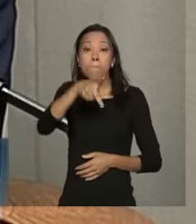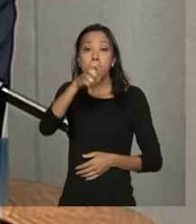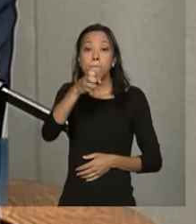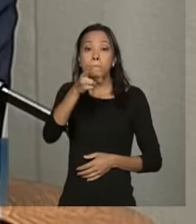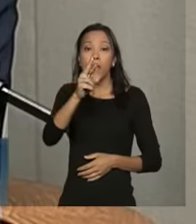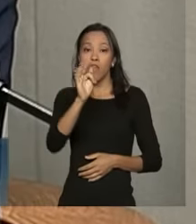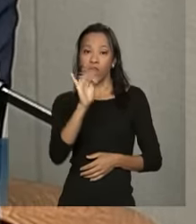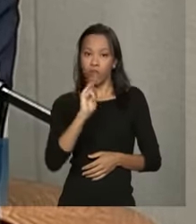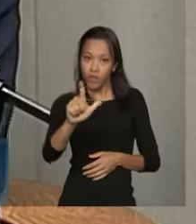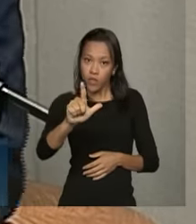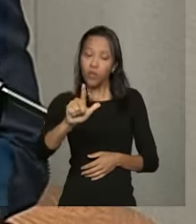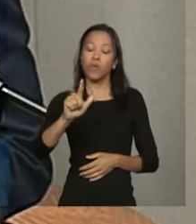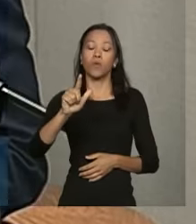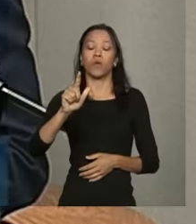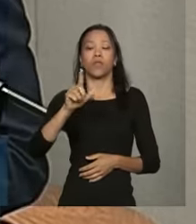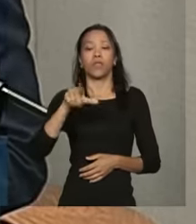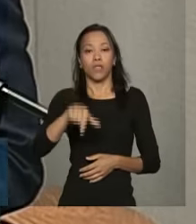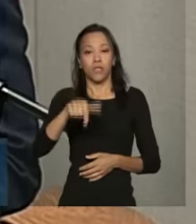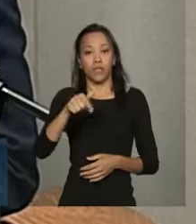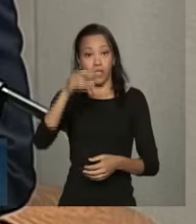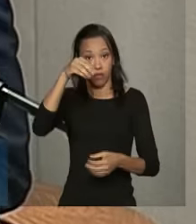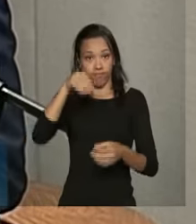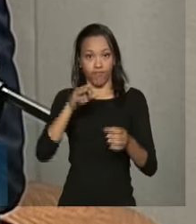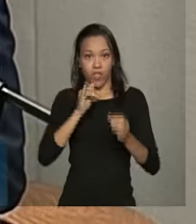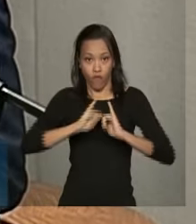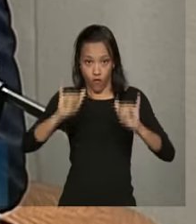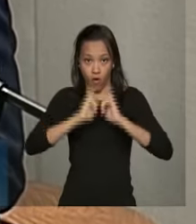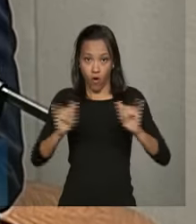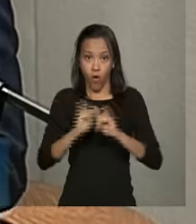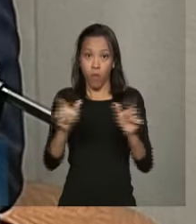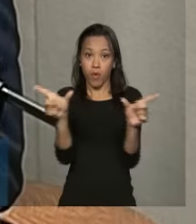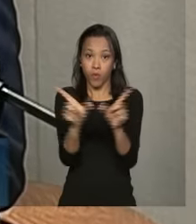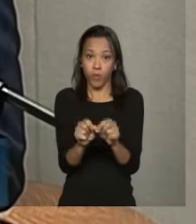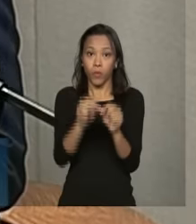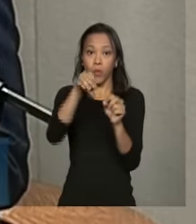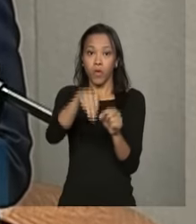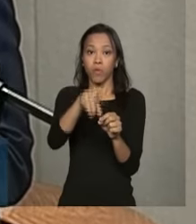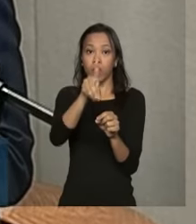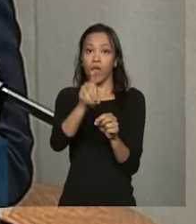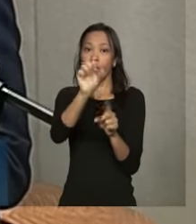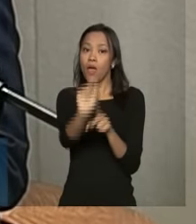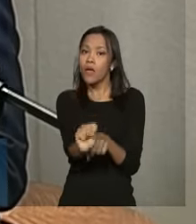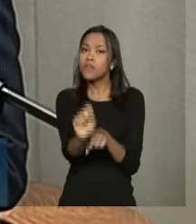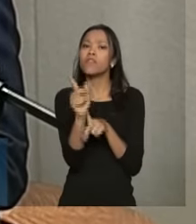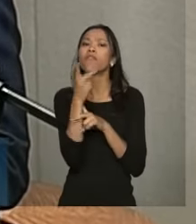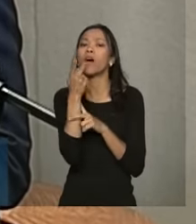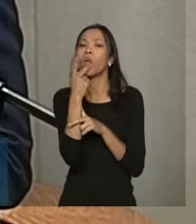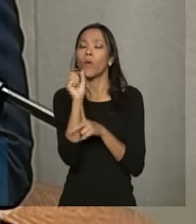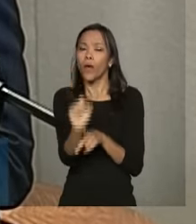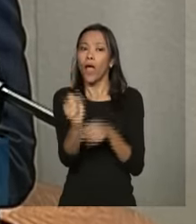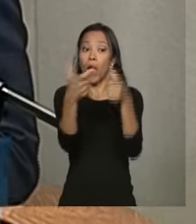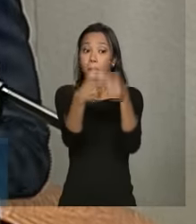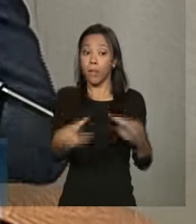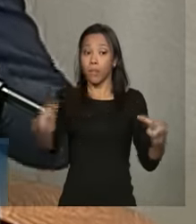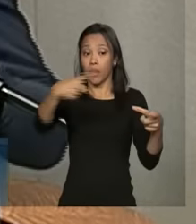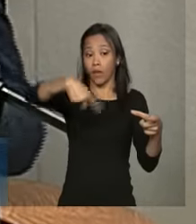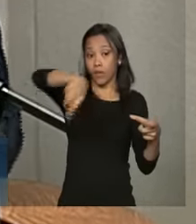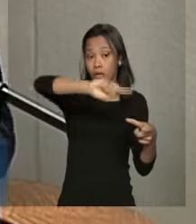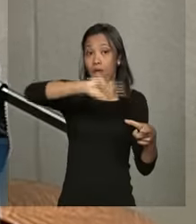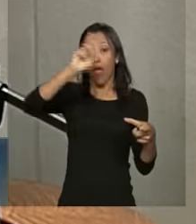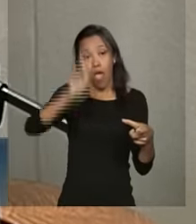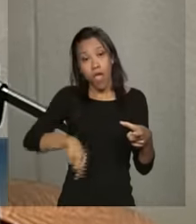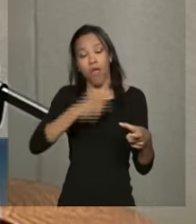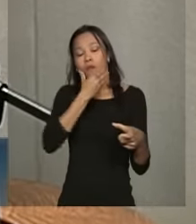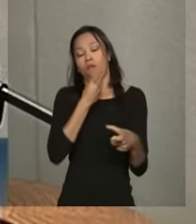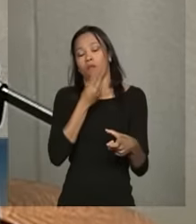atendimento do ministério de Desenvolvimento Social e aqui a maioria de vítimas atendidas são